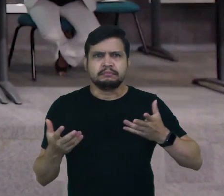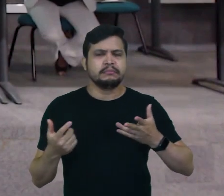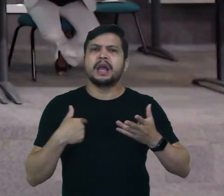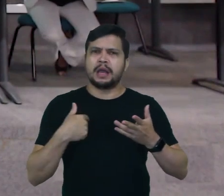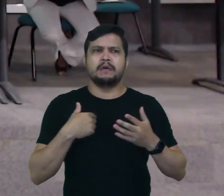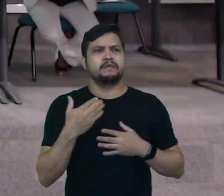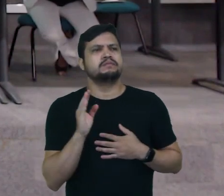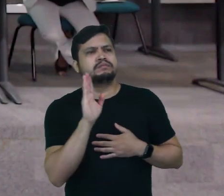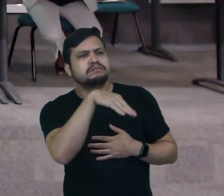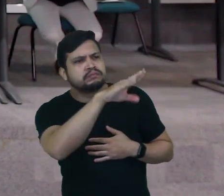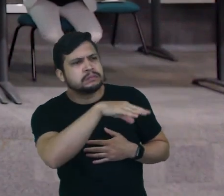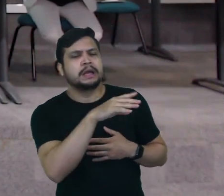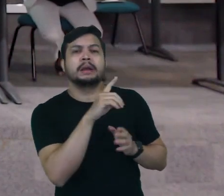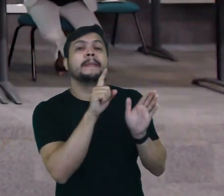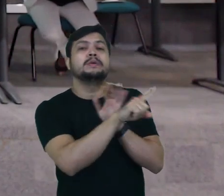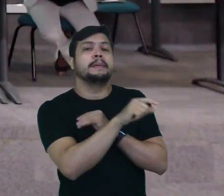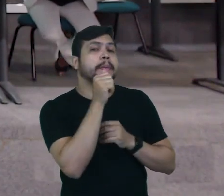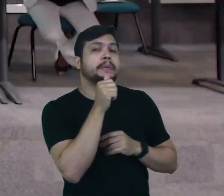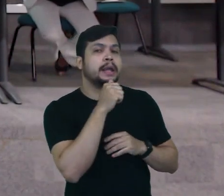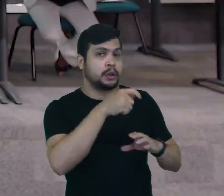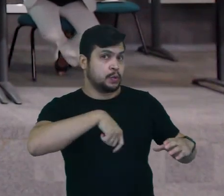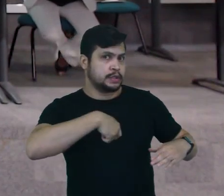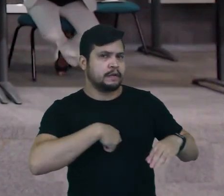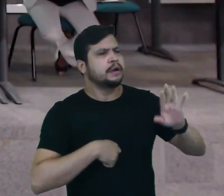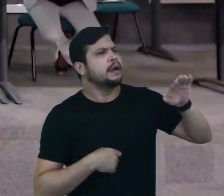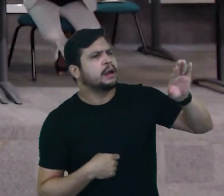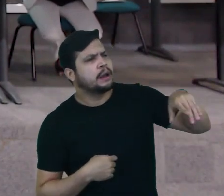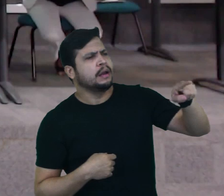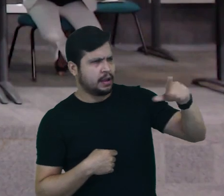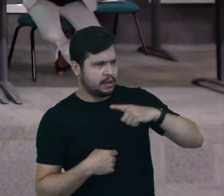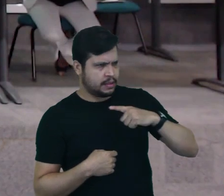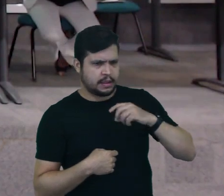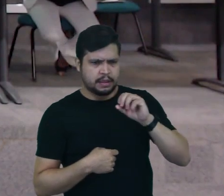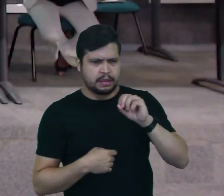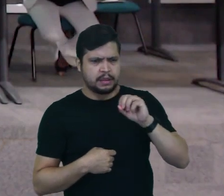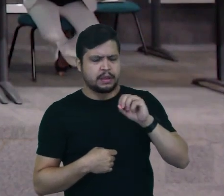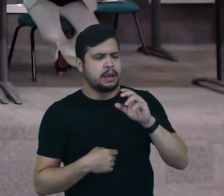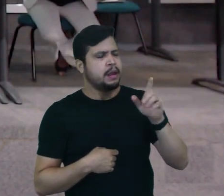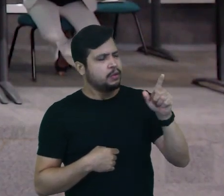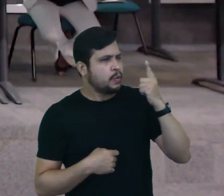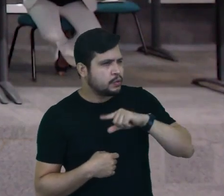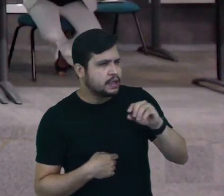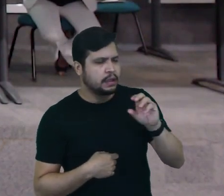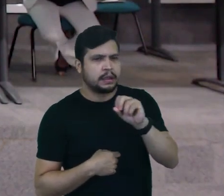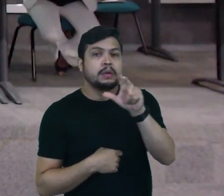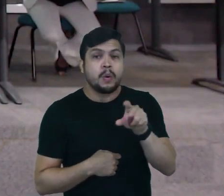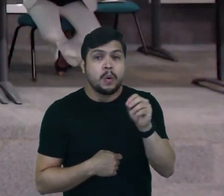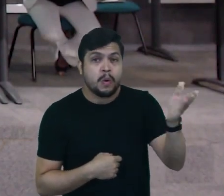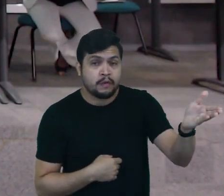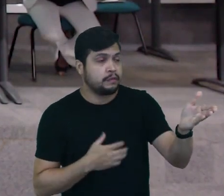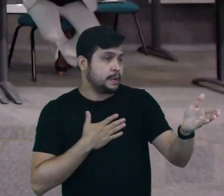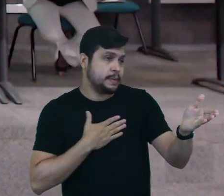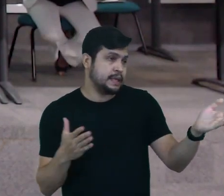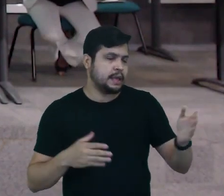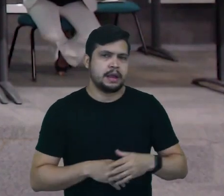falei, gente, eu vou arriscar, né? Eu vou pedir. Perguntei para a moça que cozinhava para a gente, escuta, tem como você